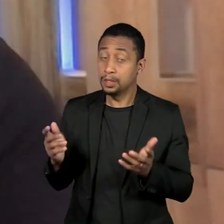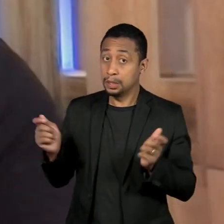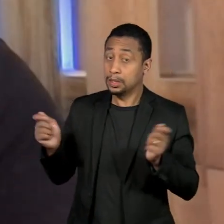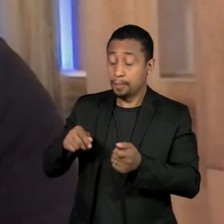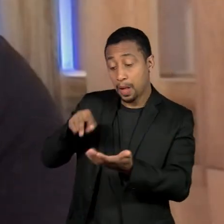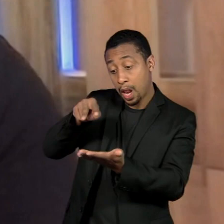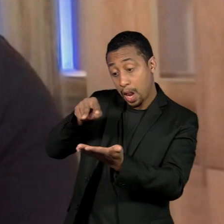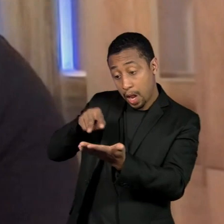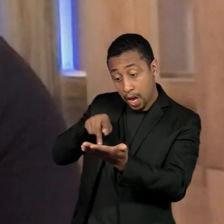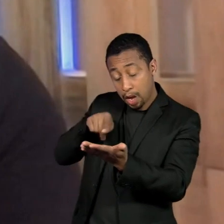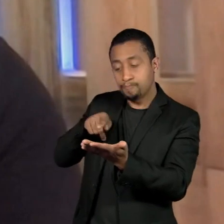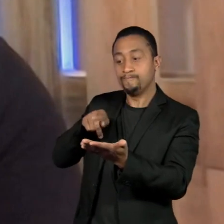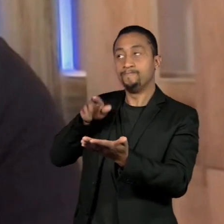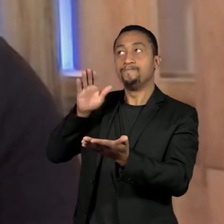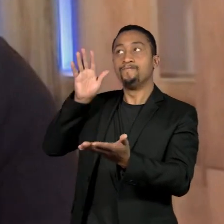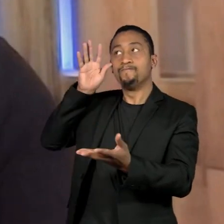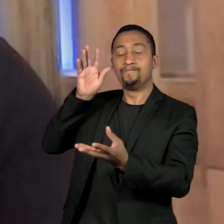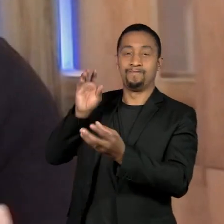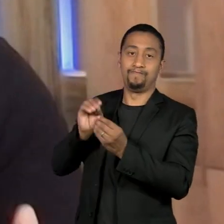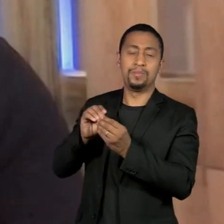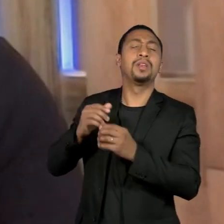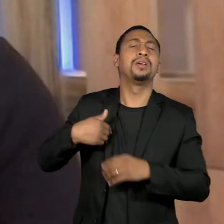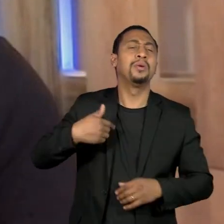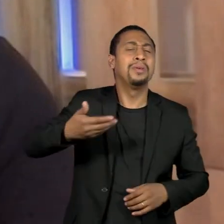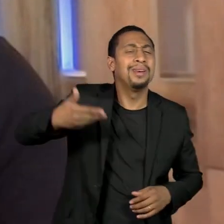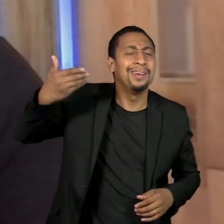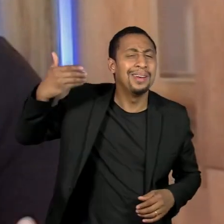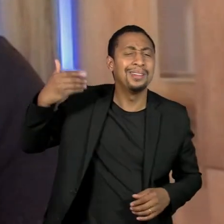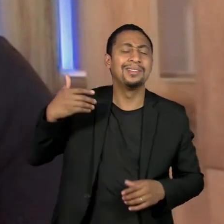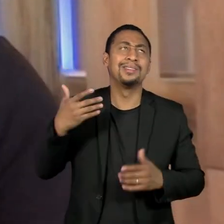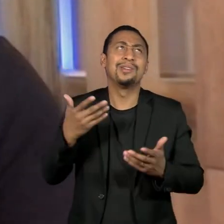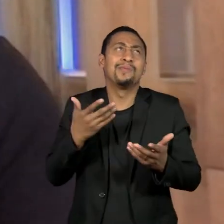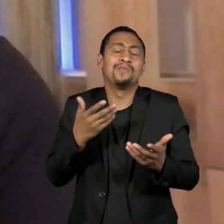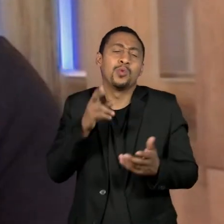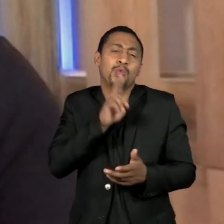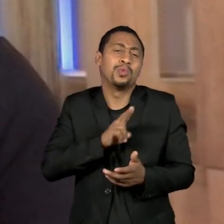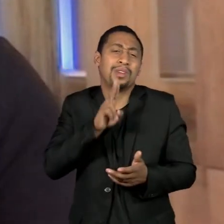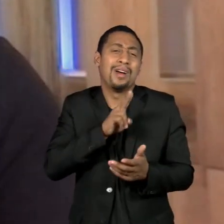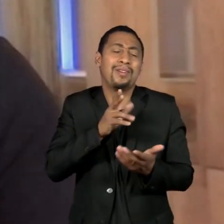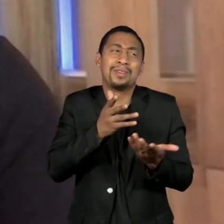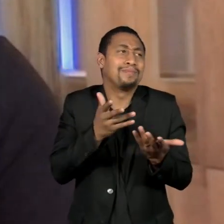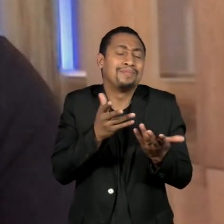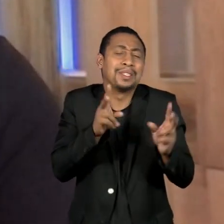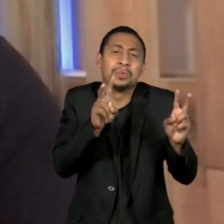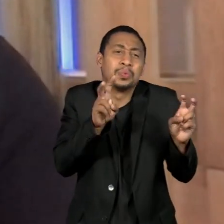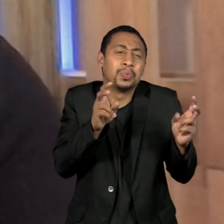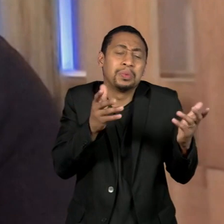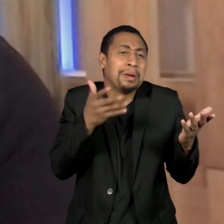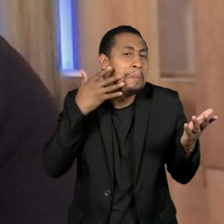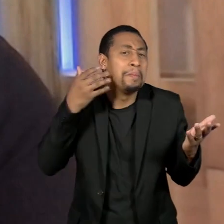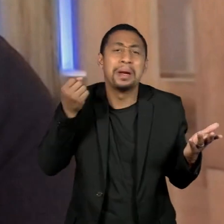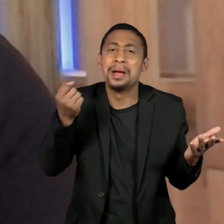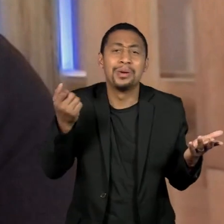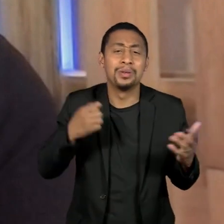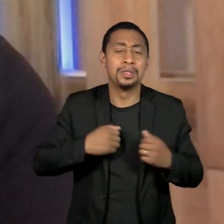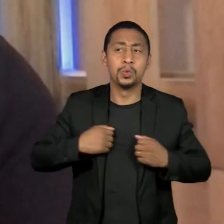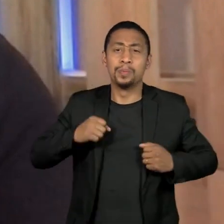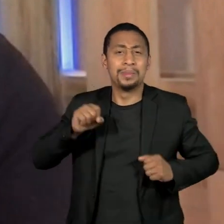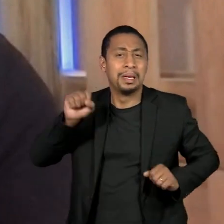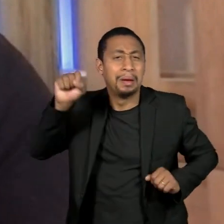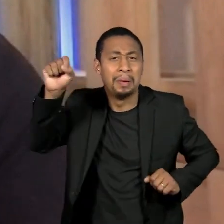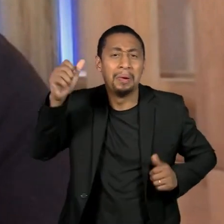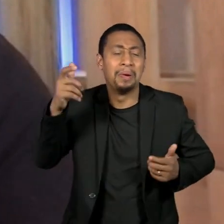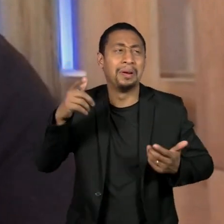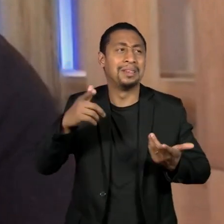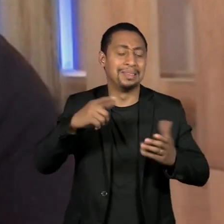eu cresci consumindo muita narrativa pop branca, super-heróis, ficção científica, e aí,